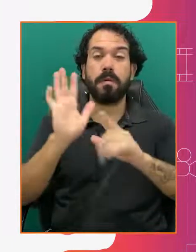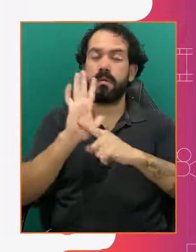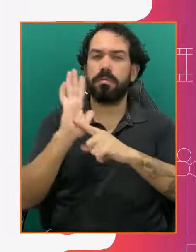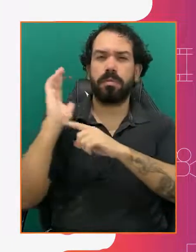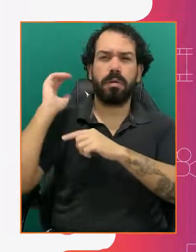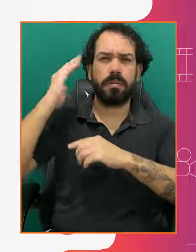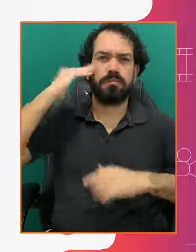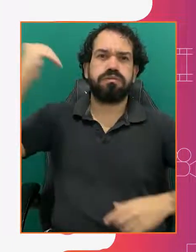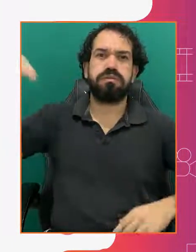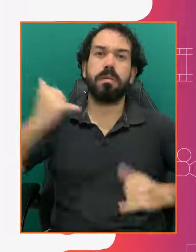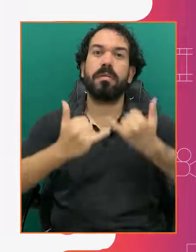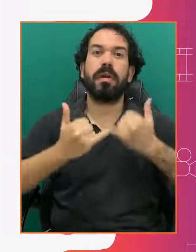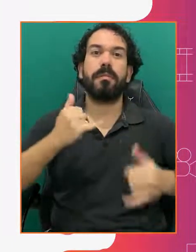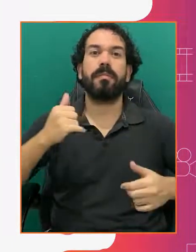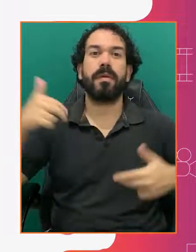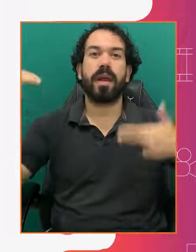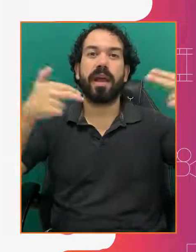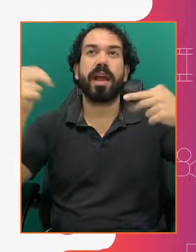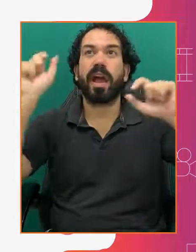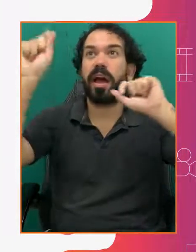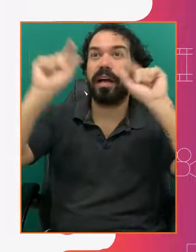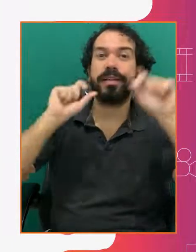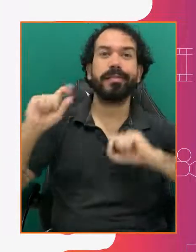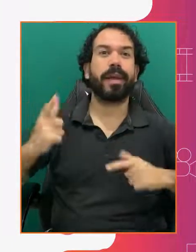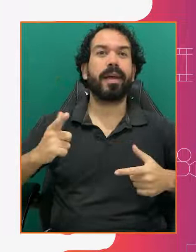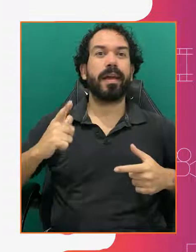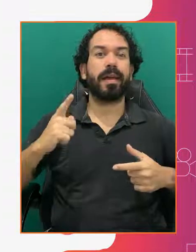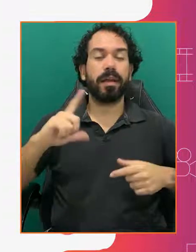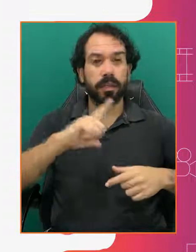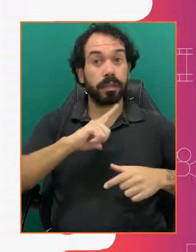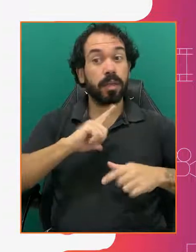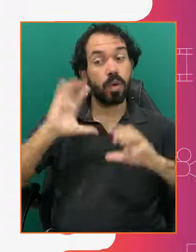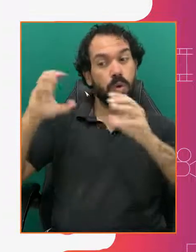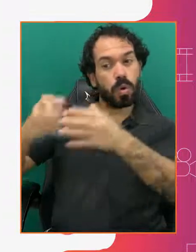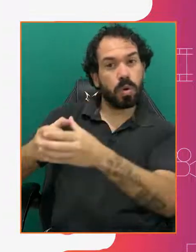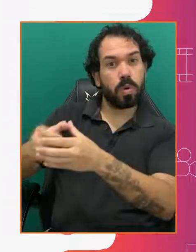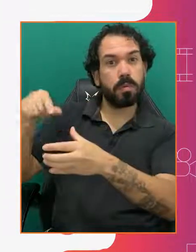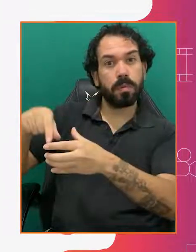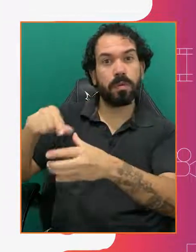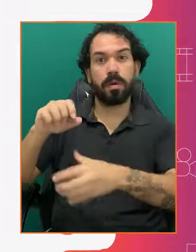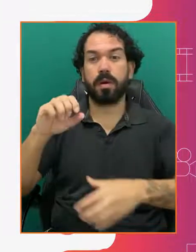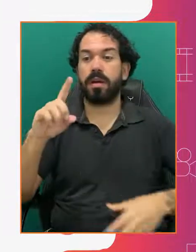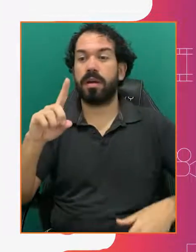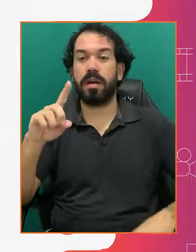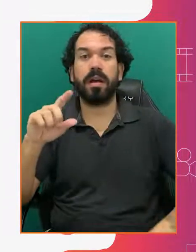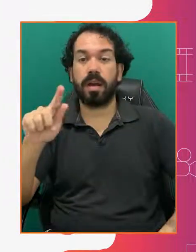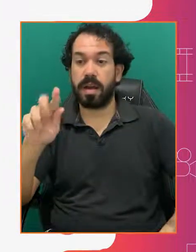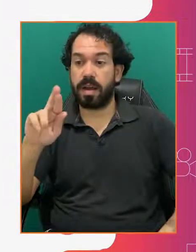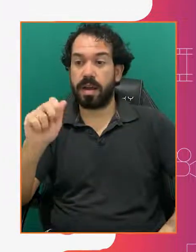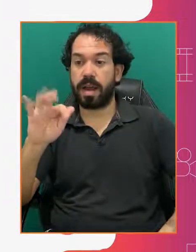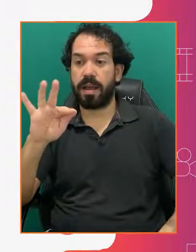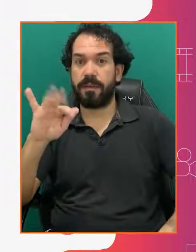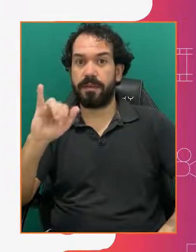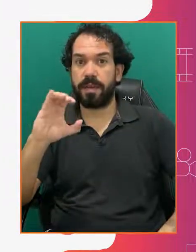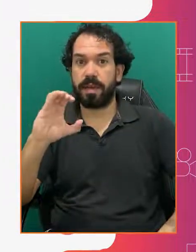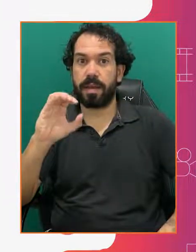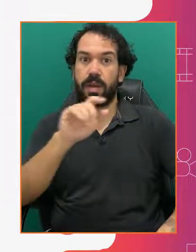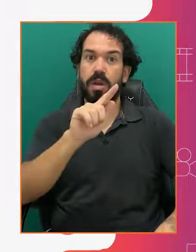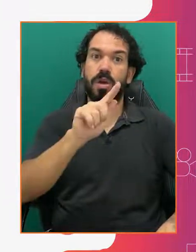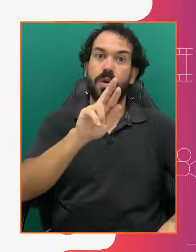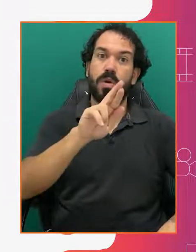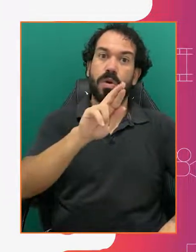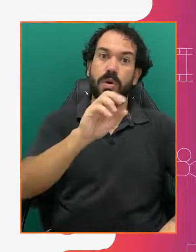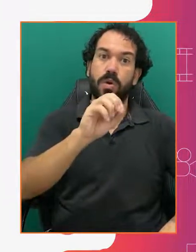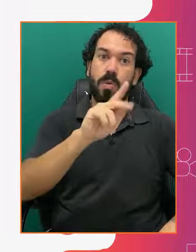clássicos como Star Wars, possuía uma pequena divisão chamada The Graphic Group, que trabalhava